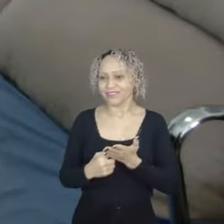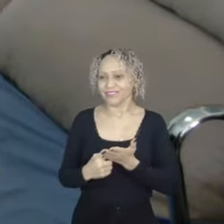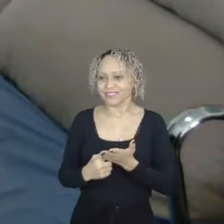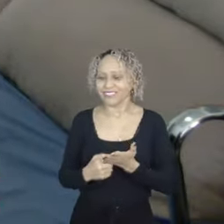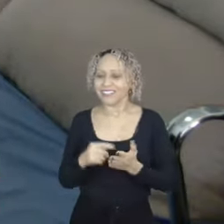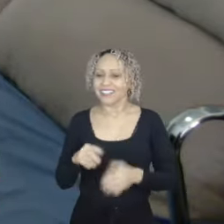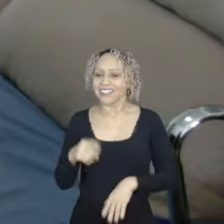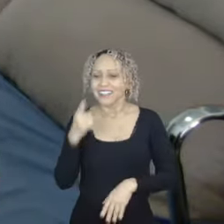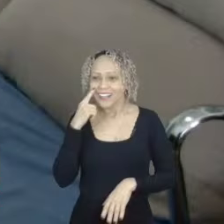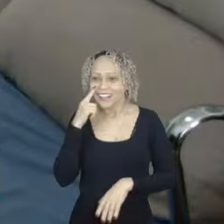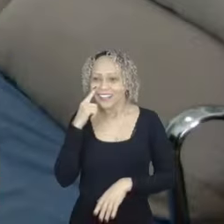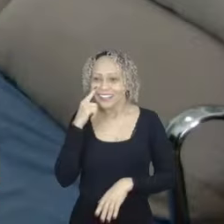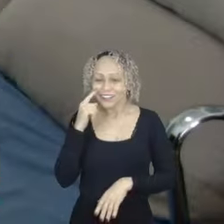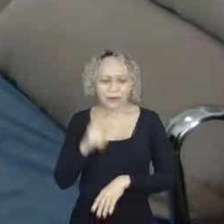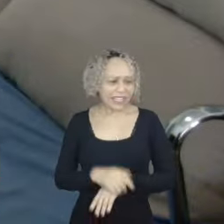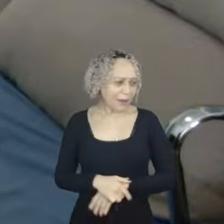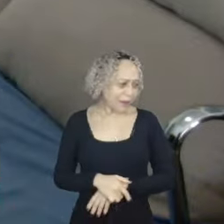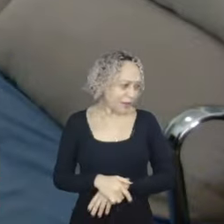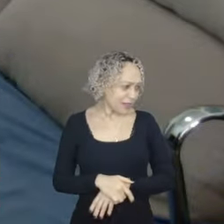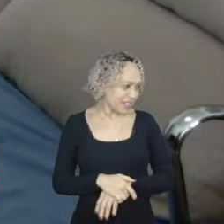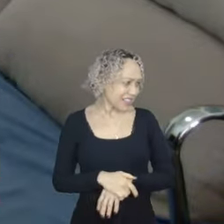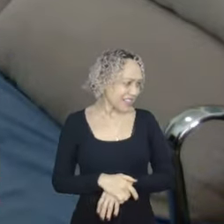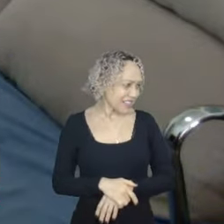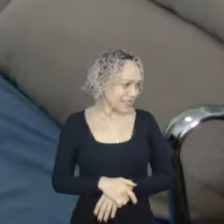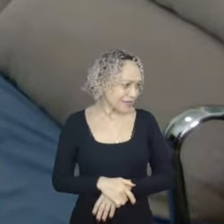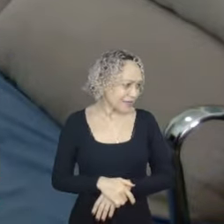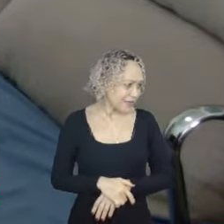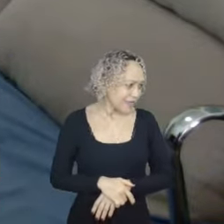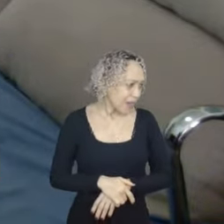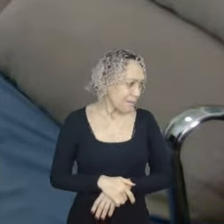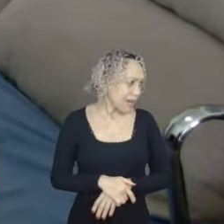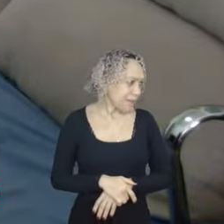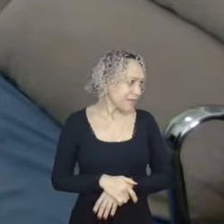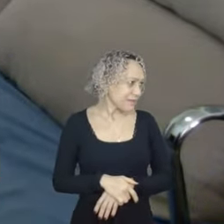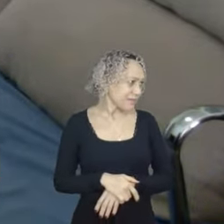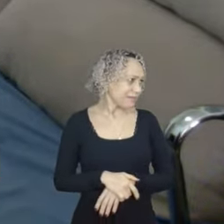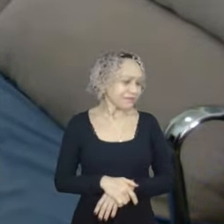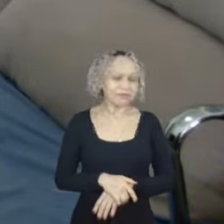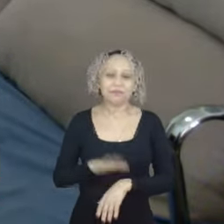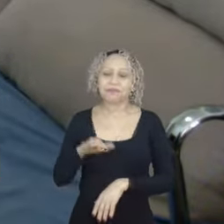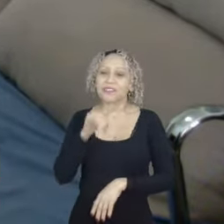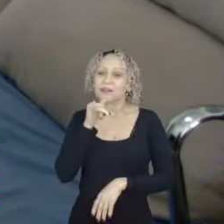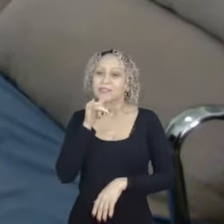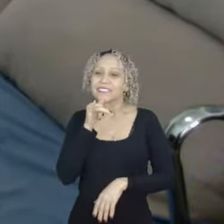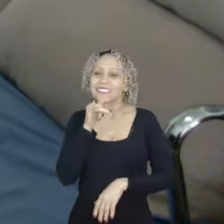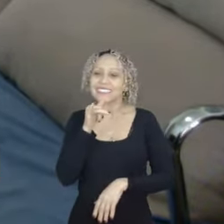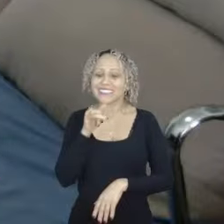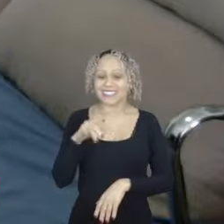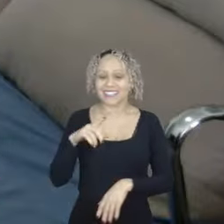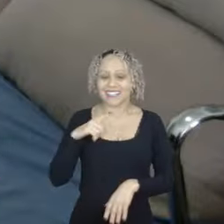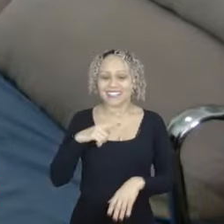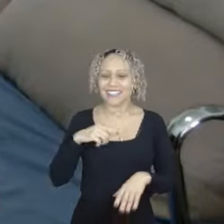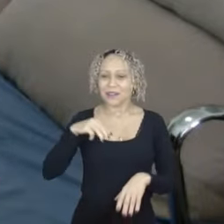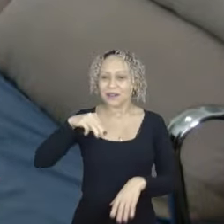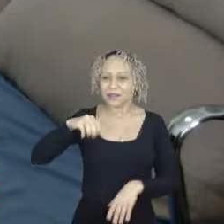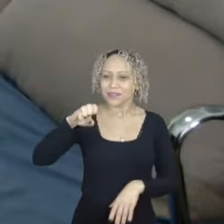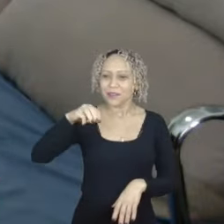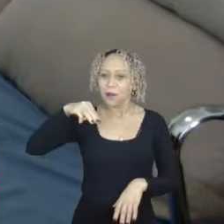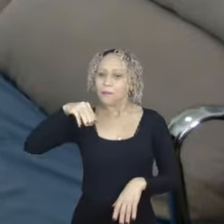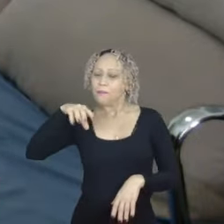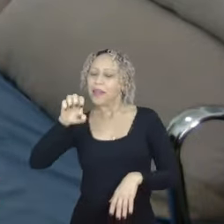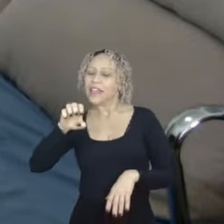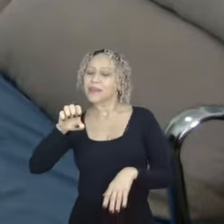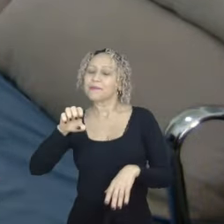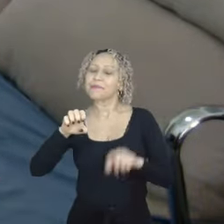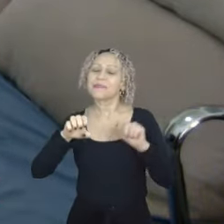engraçada, o Lula pegando o Macron pelo braço, e os dois correndo pela floresta, isso gerou muitos memes divertidos nas